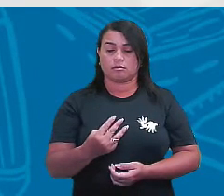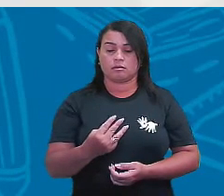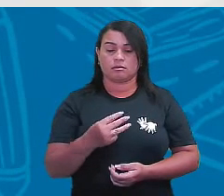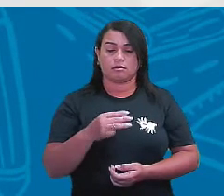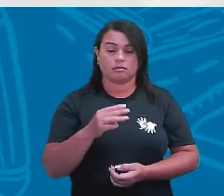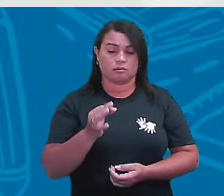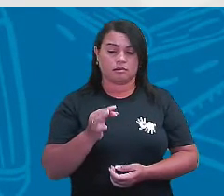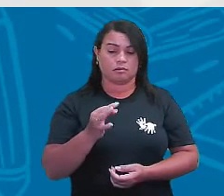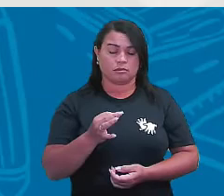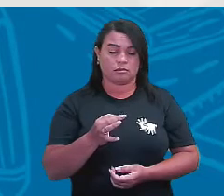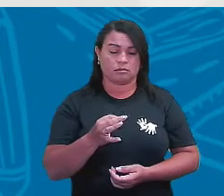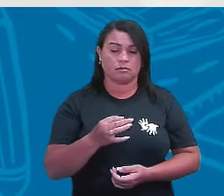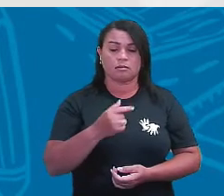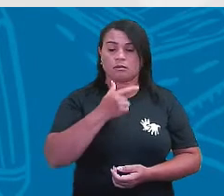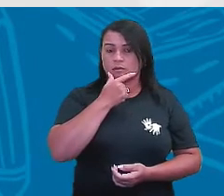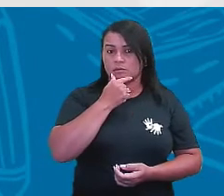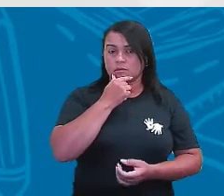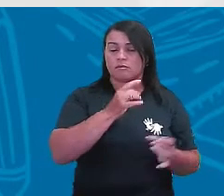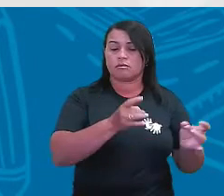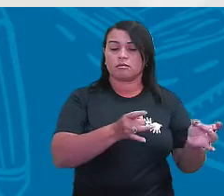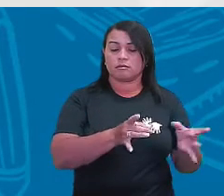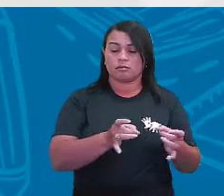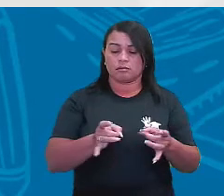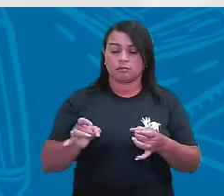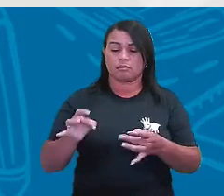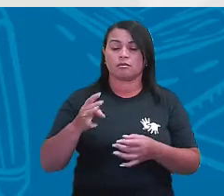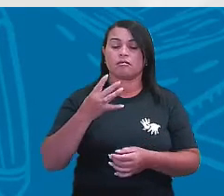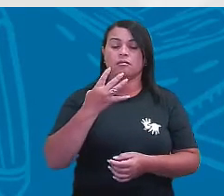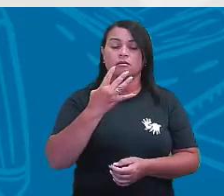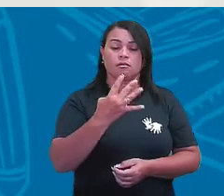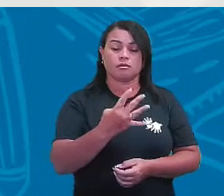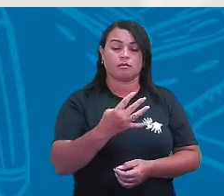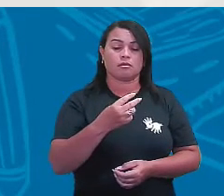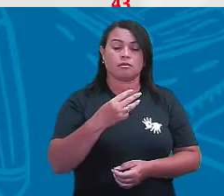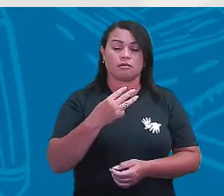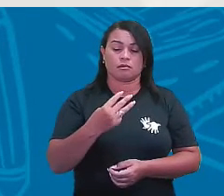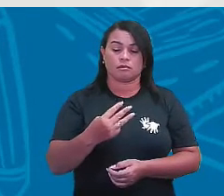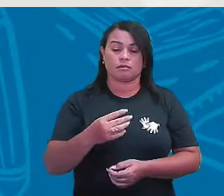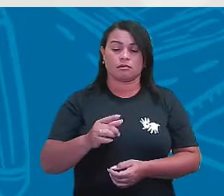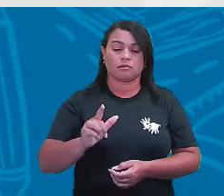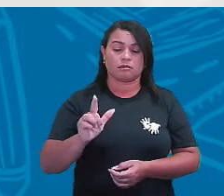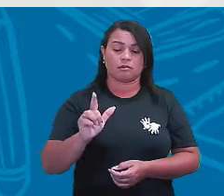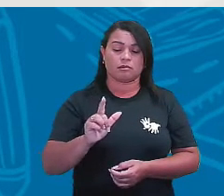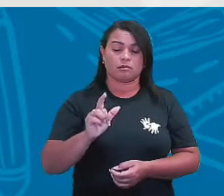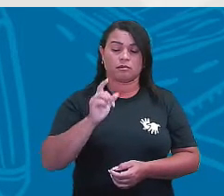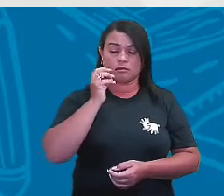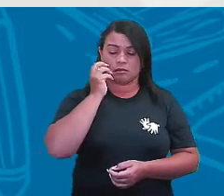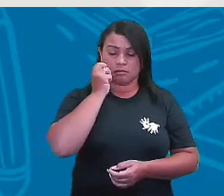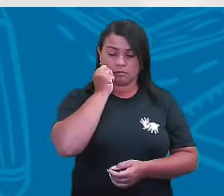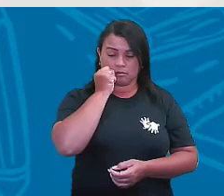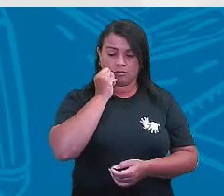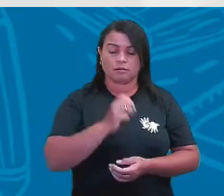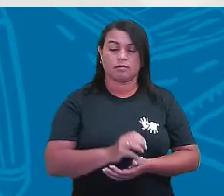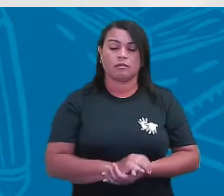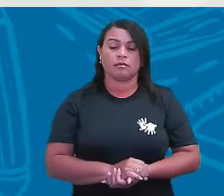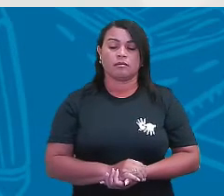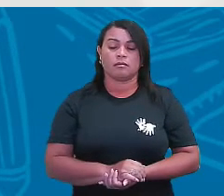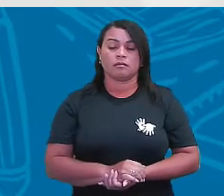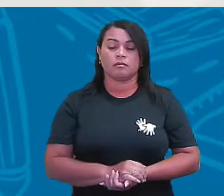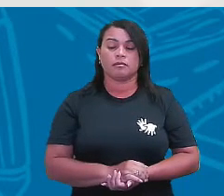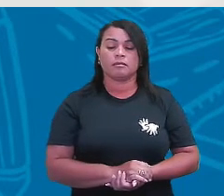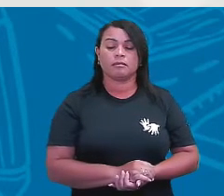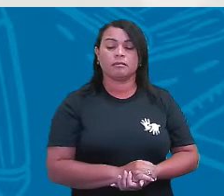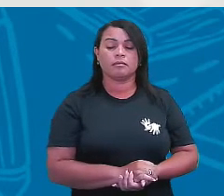43. Augusto vendeu quantos litros, gente? Ele vendeu 43 litros de suco, tá